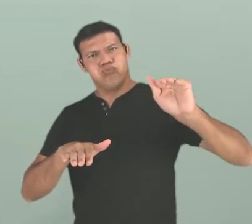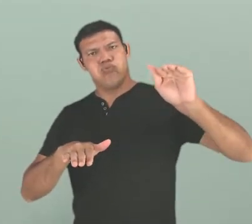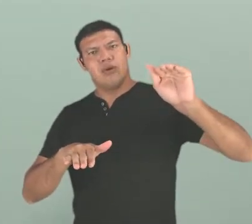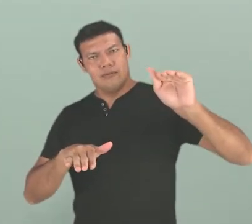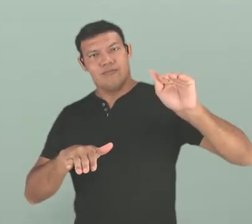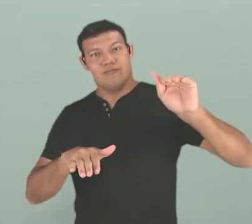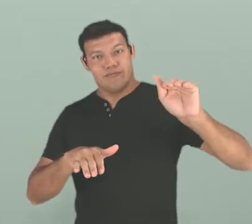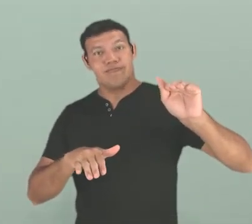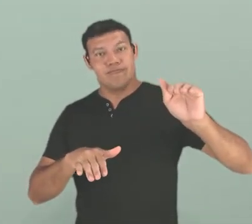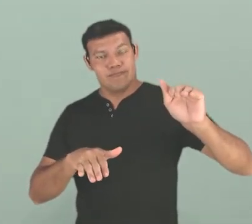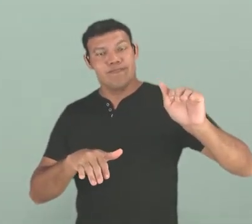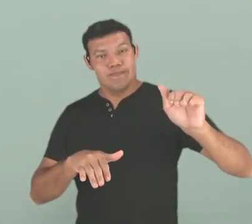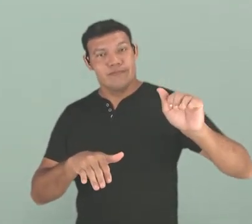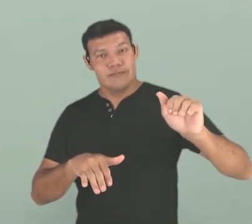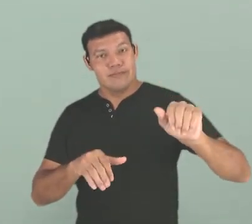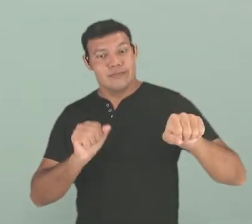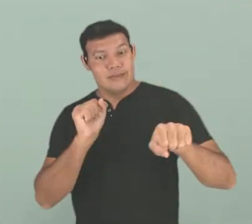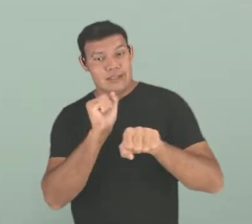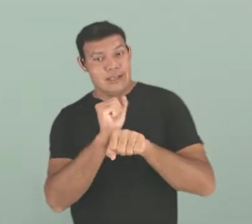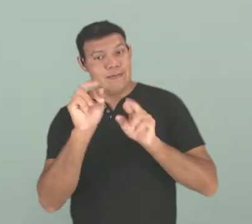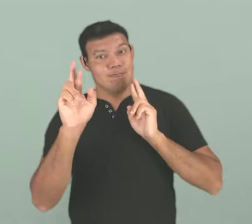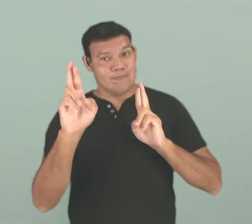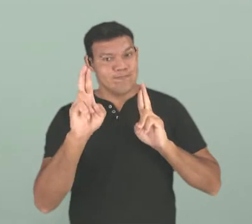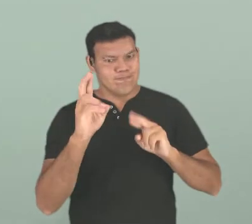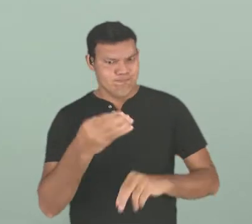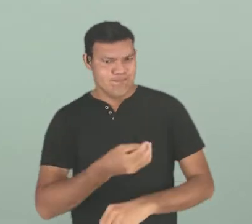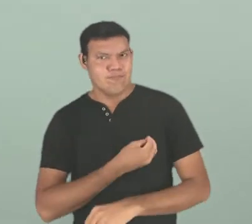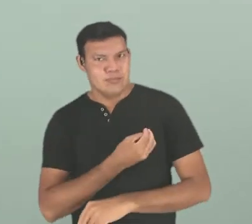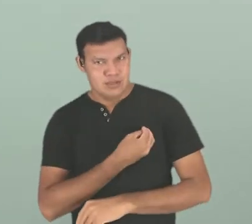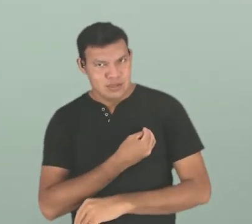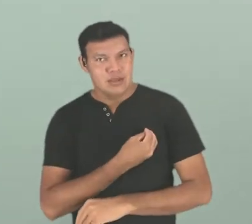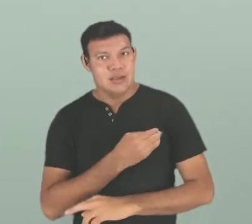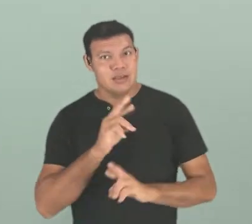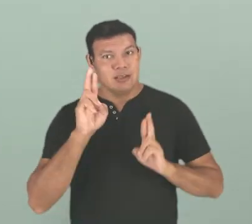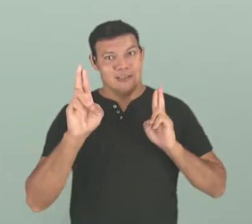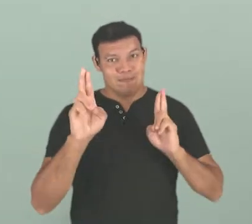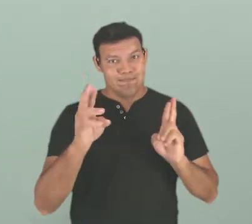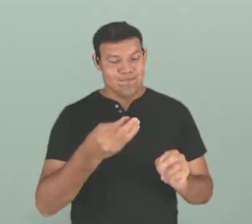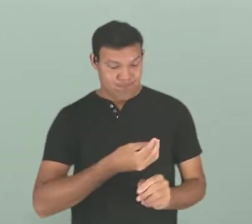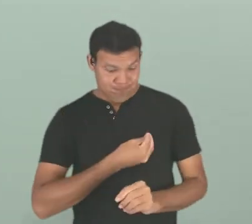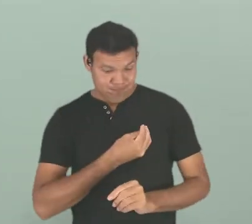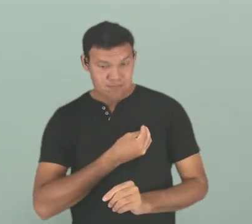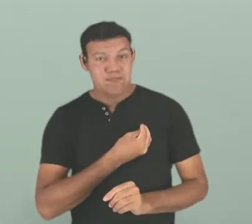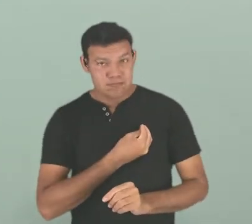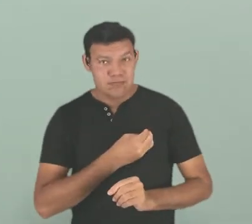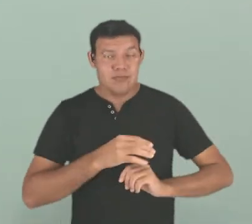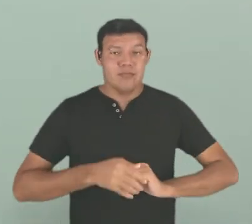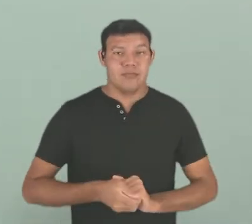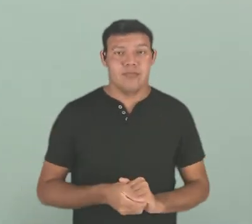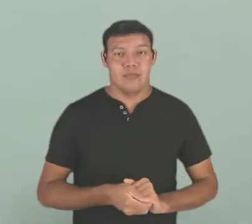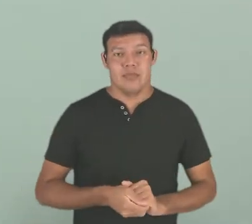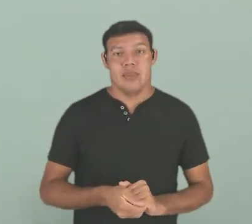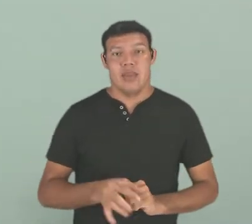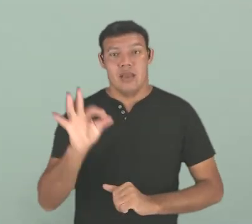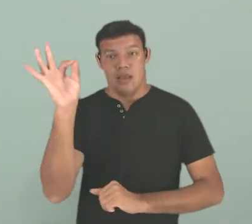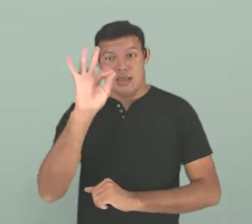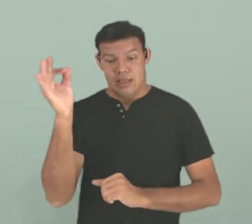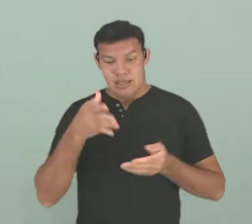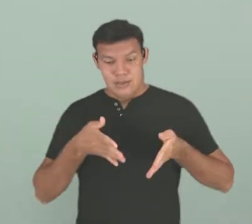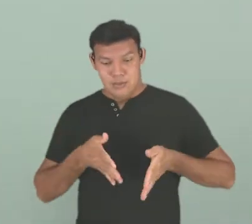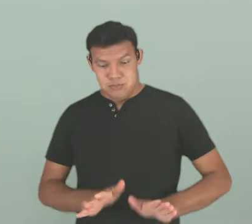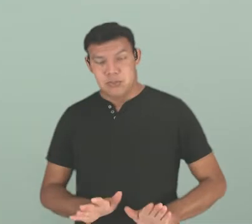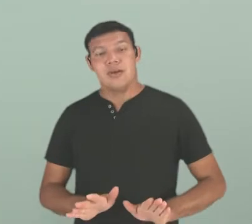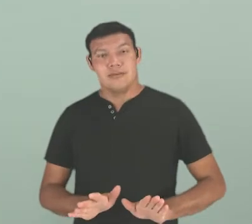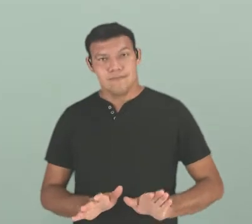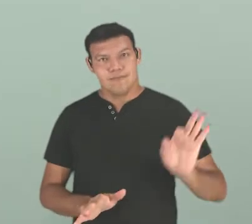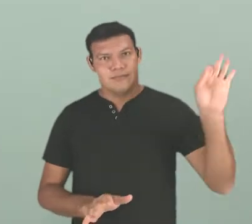a expectativa de vida, porque quando eu digo que alguém vive mais, eu estou falando de expectativa de vida. Se a taxa de natalidade diminui e as